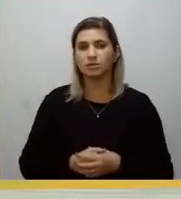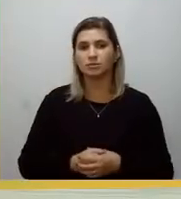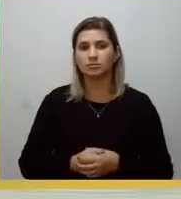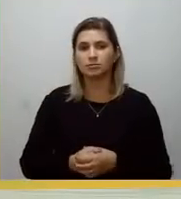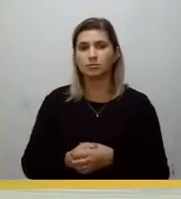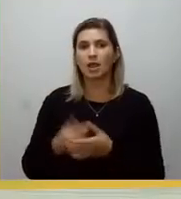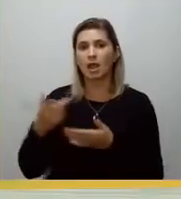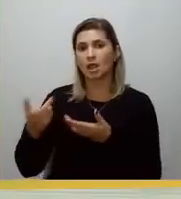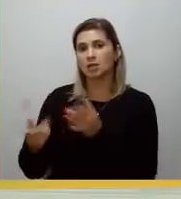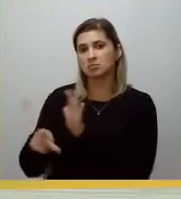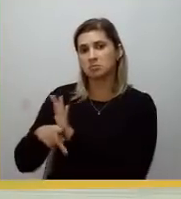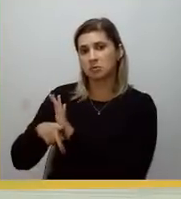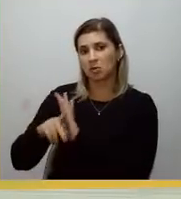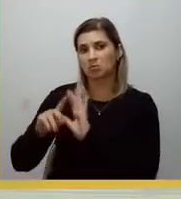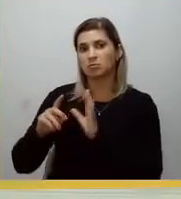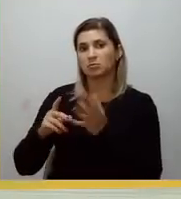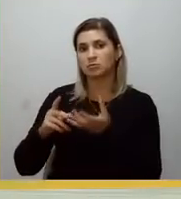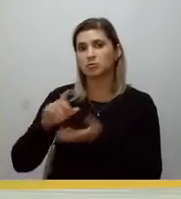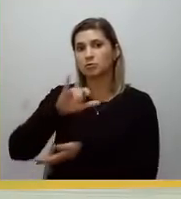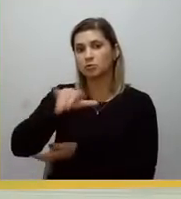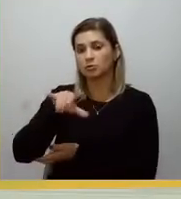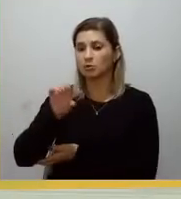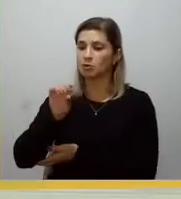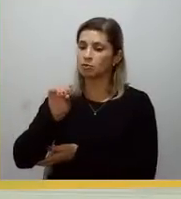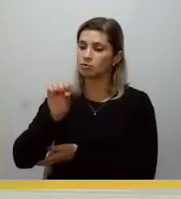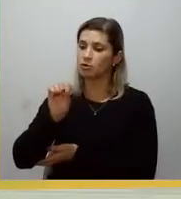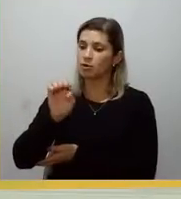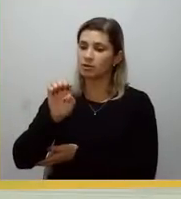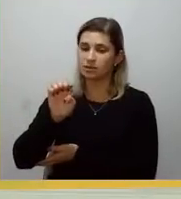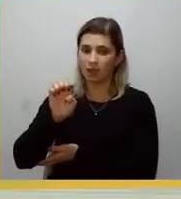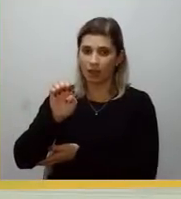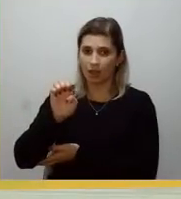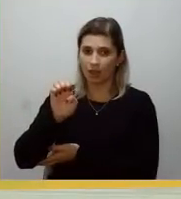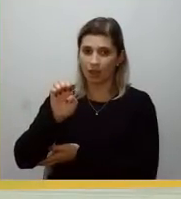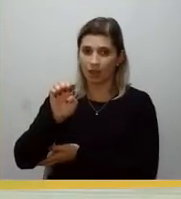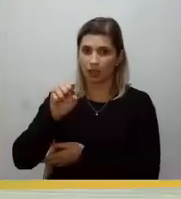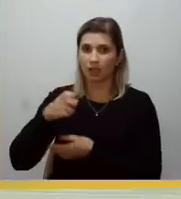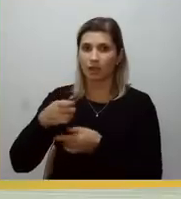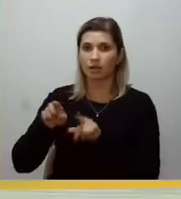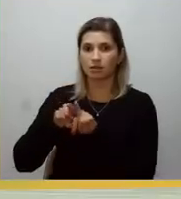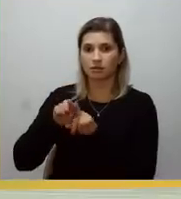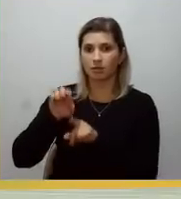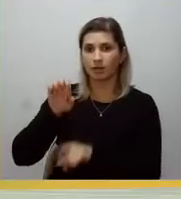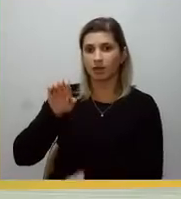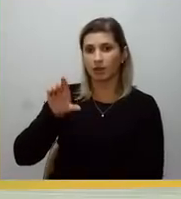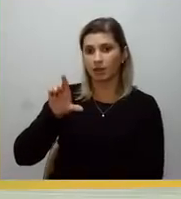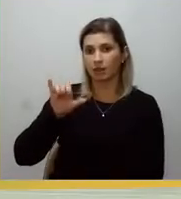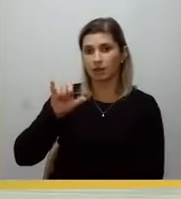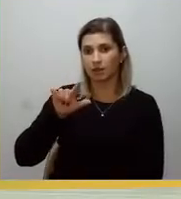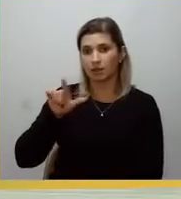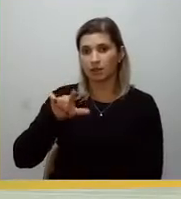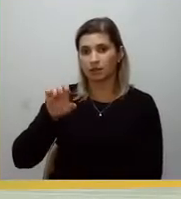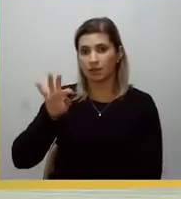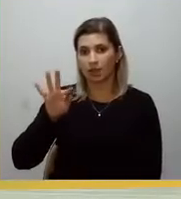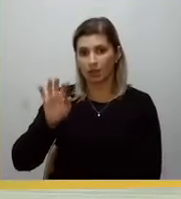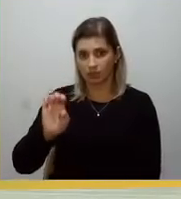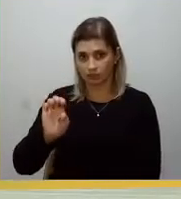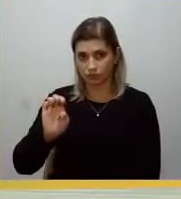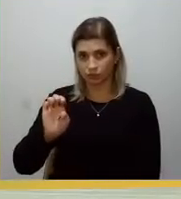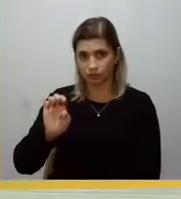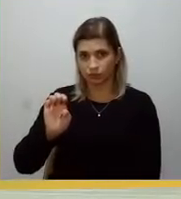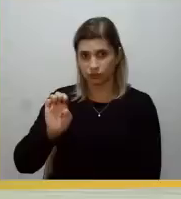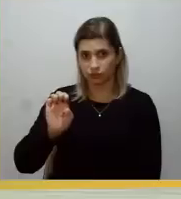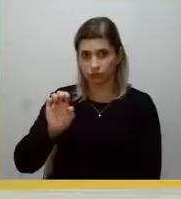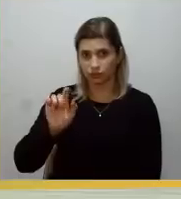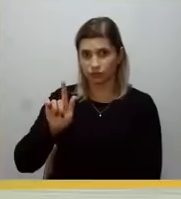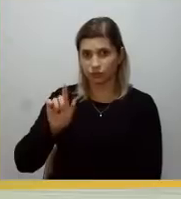Como é que é o nome? José Osni Goulart e Lisete Ferreira Goulart. Conheci um José Goulart, que era o